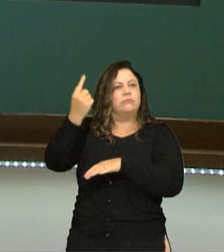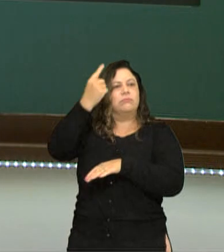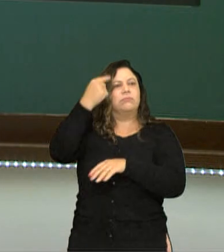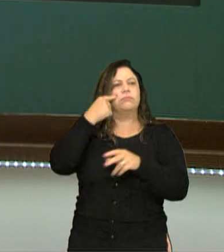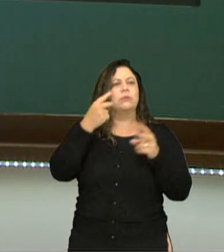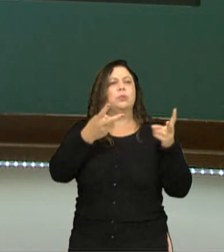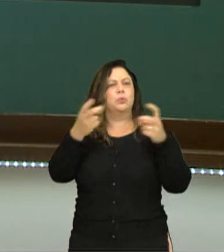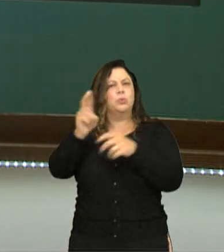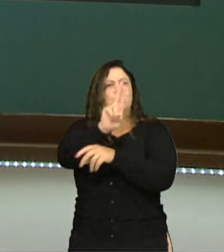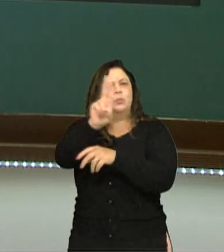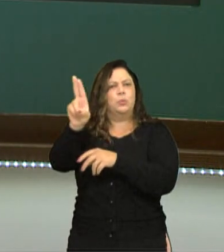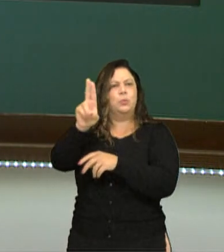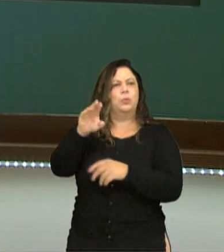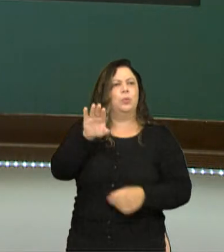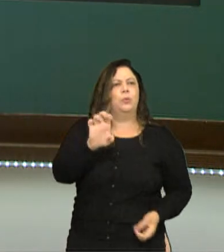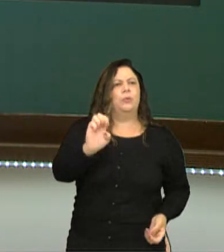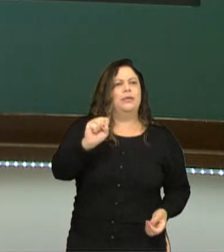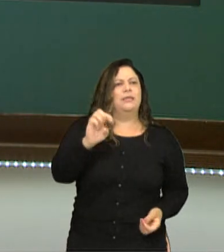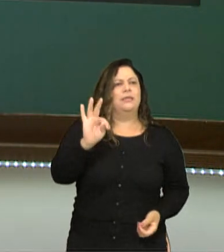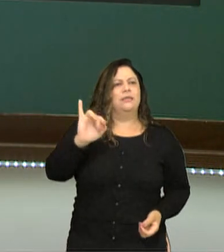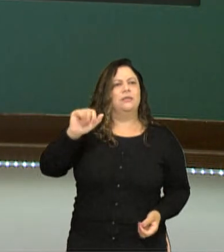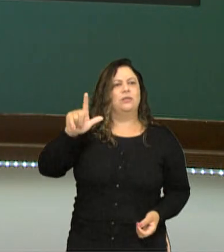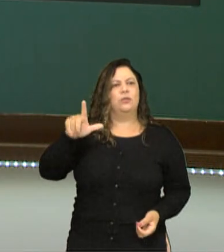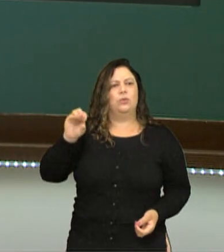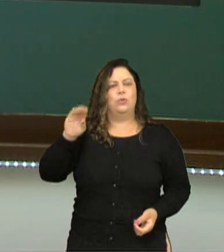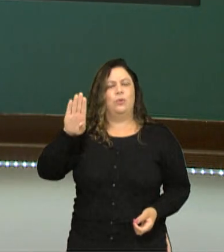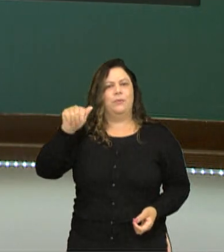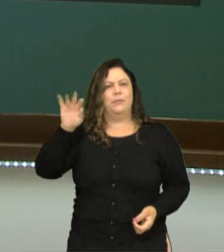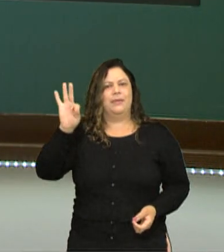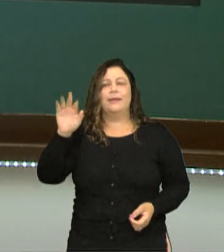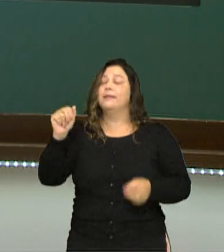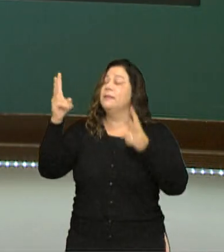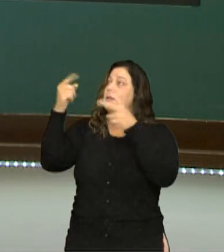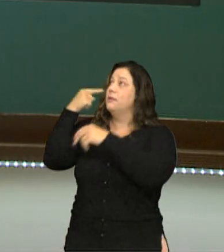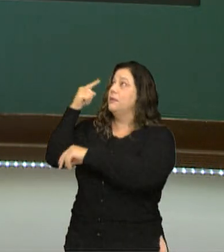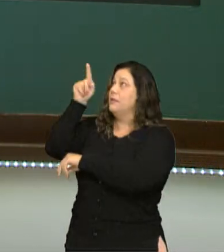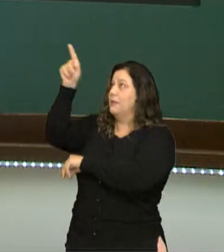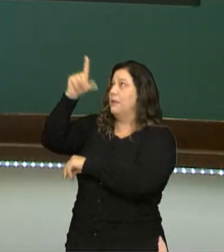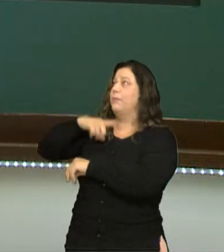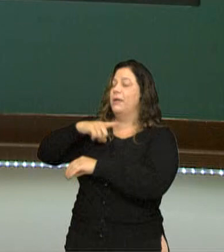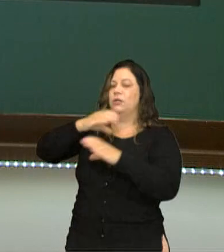sobre eles eram erguidas as colunas, né? Que vocês estão vendo ali na imagem também.